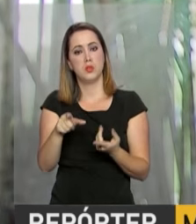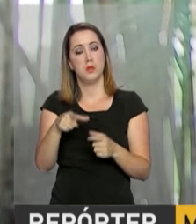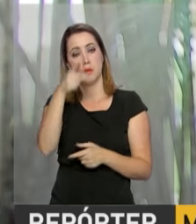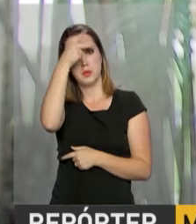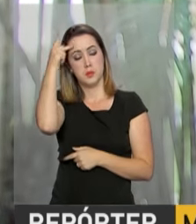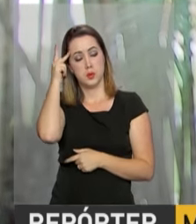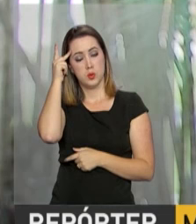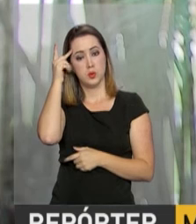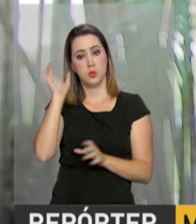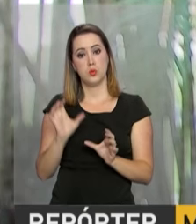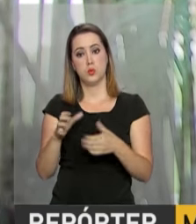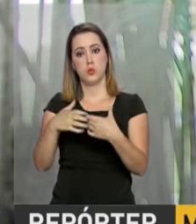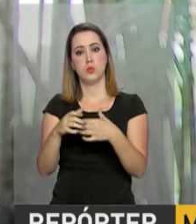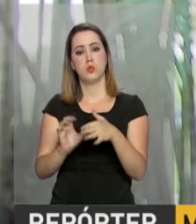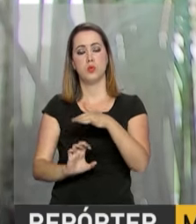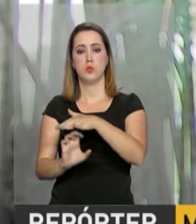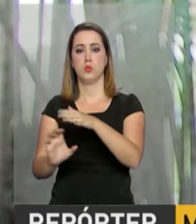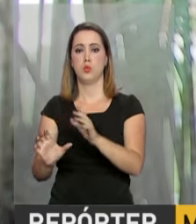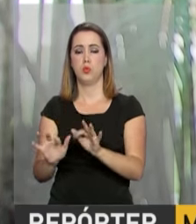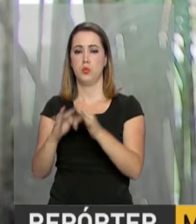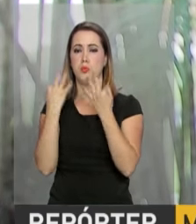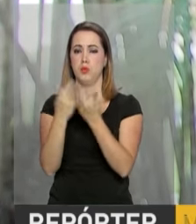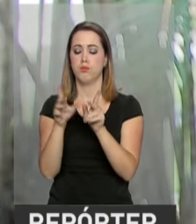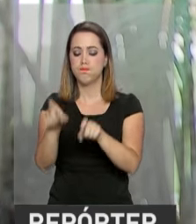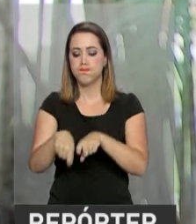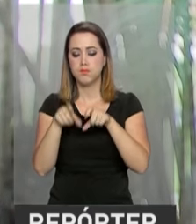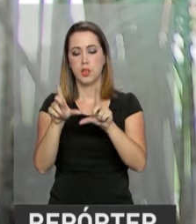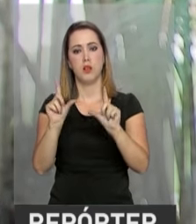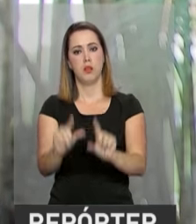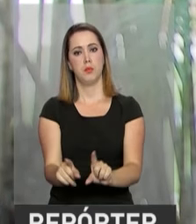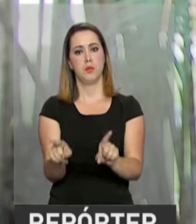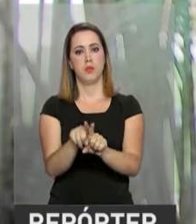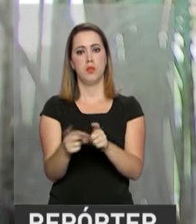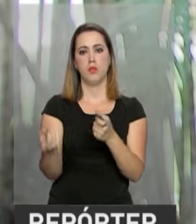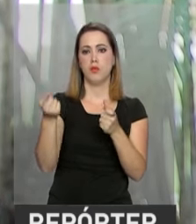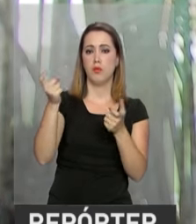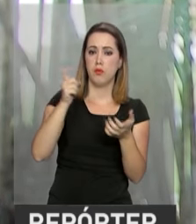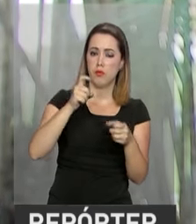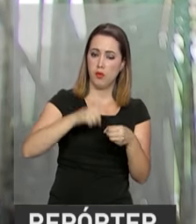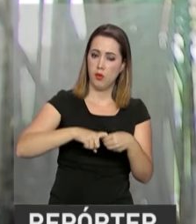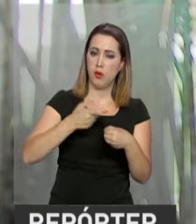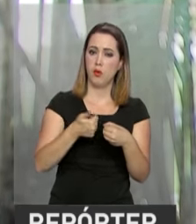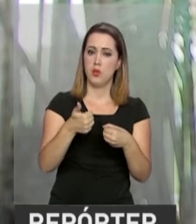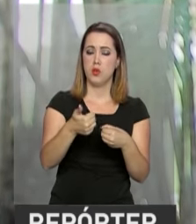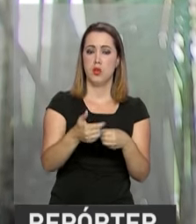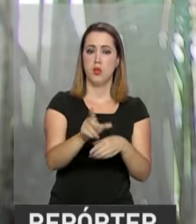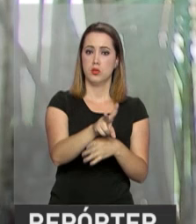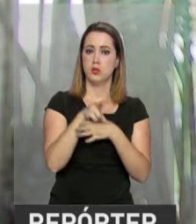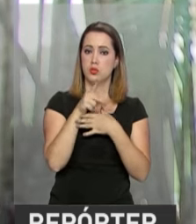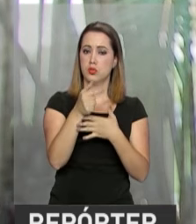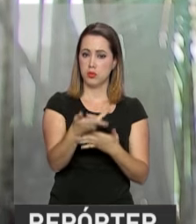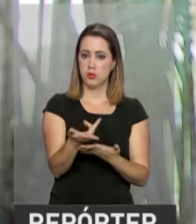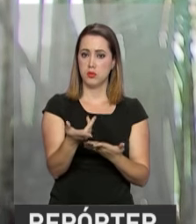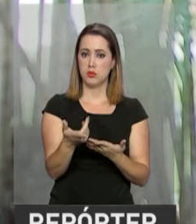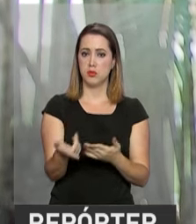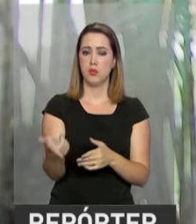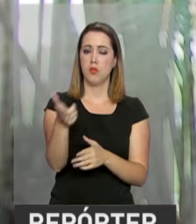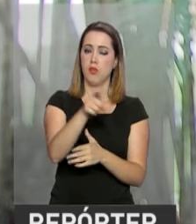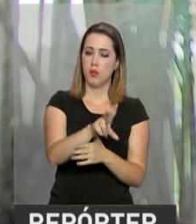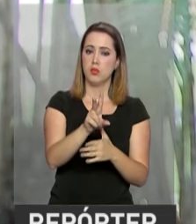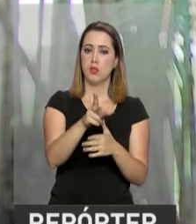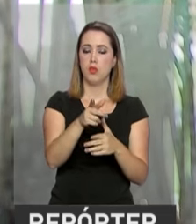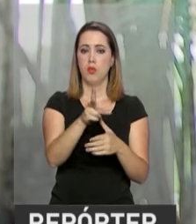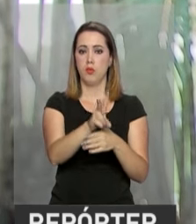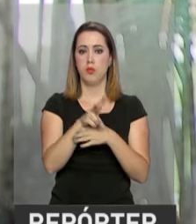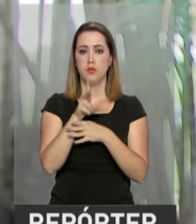pequenos produtores vai permitir que eles voltem a tomar crédito principalmente no caso do banco Nordeste com isso retornem a suas